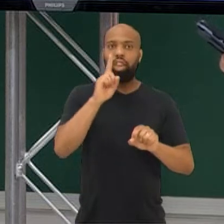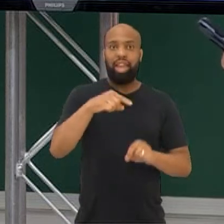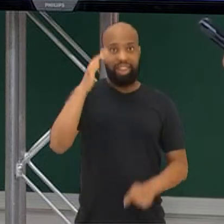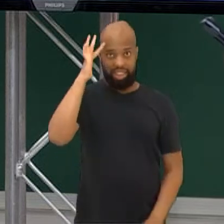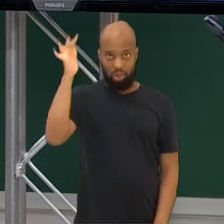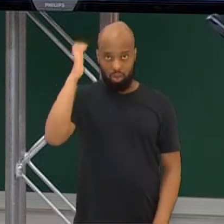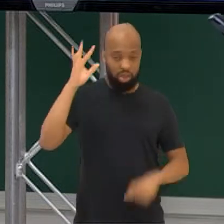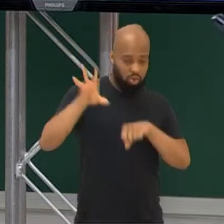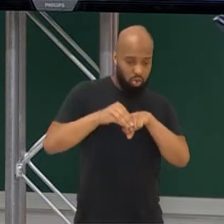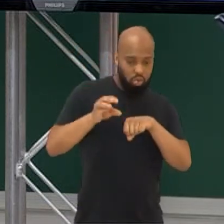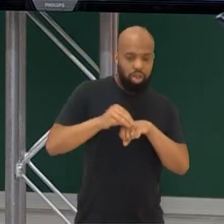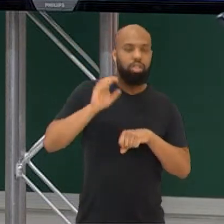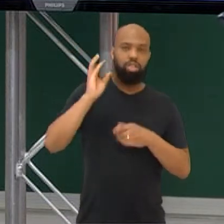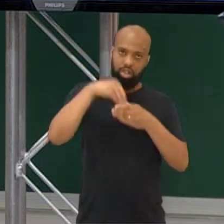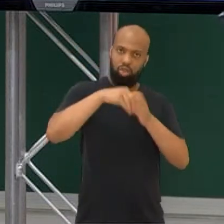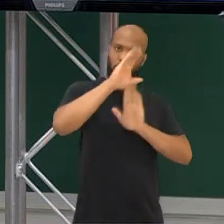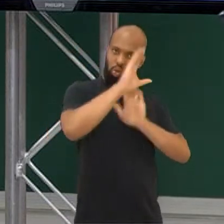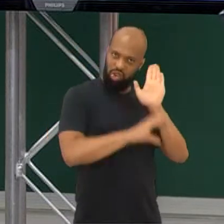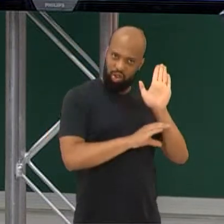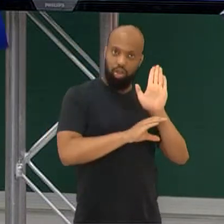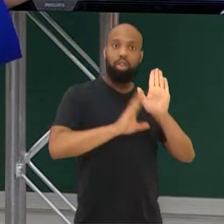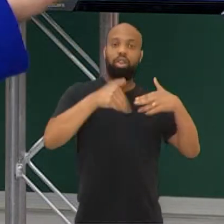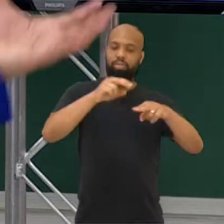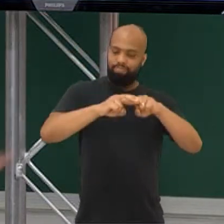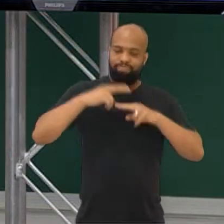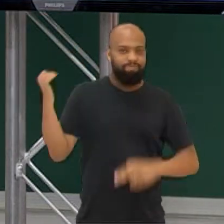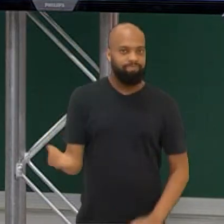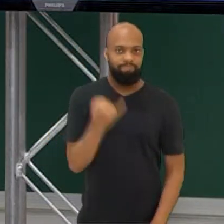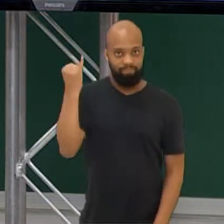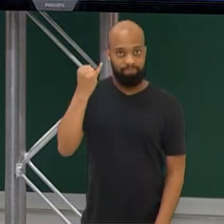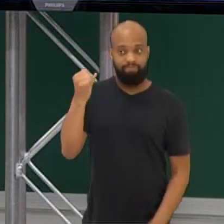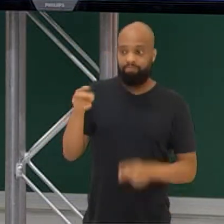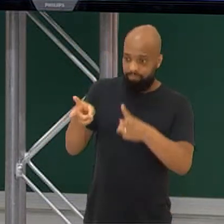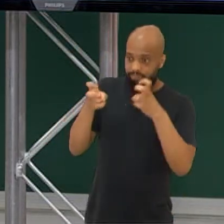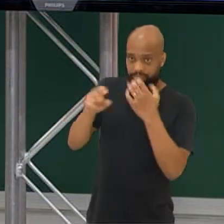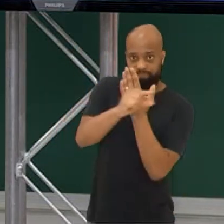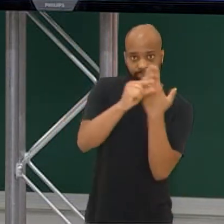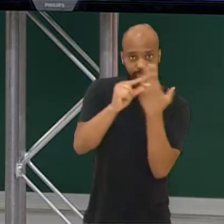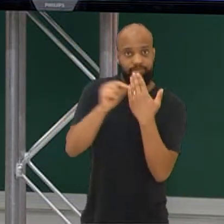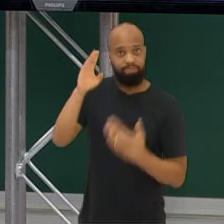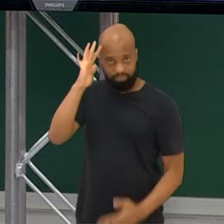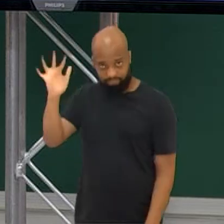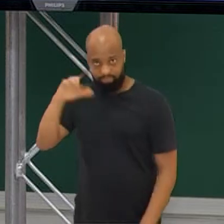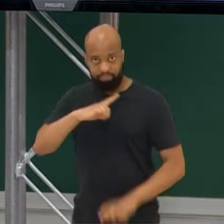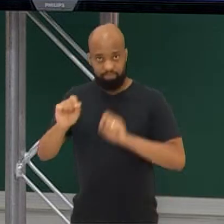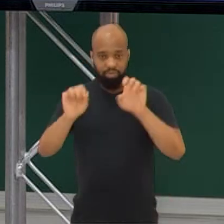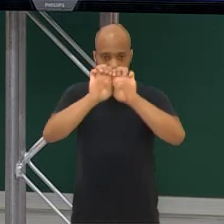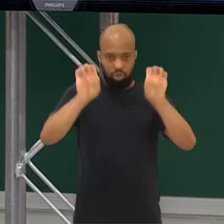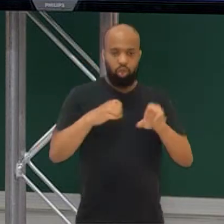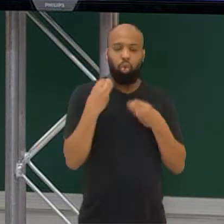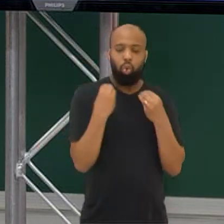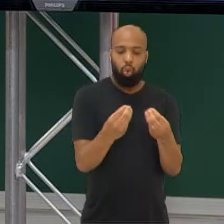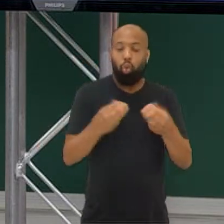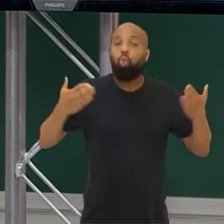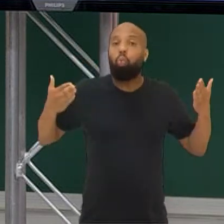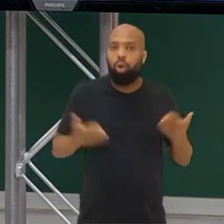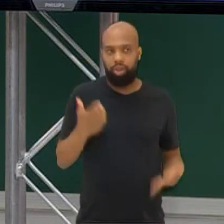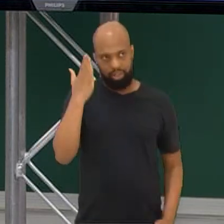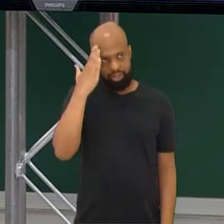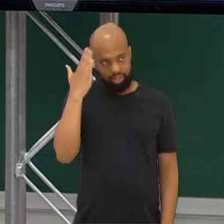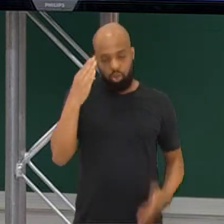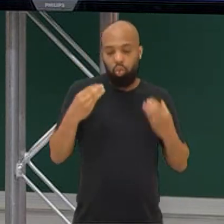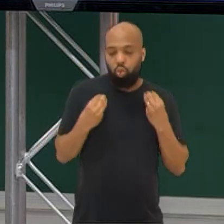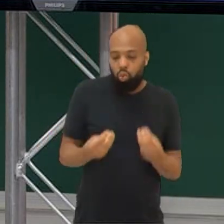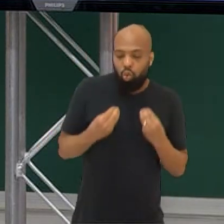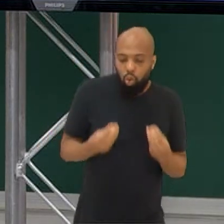Conhecimento. Por isso é tão importante a gente perceber que esses filósofos estão estruturando o como nós conhecemos, né? Perfeito. Como